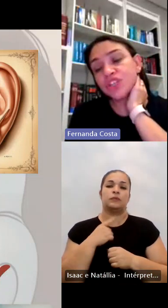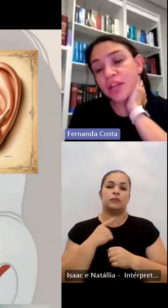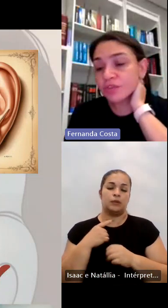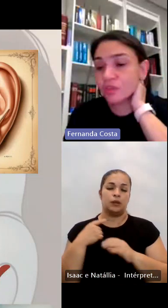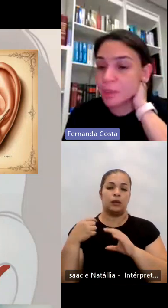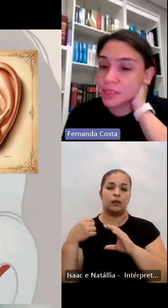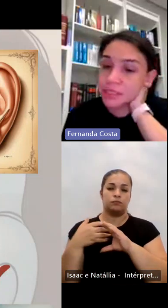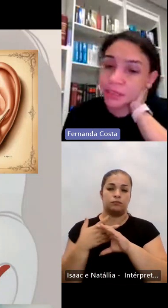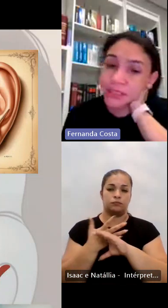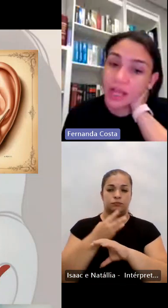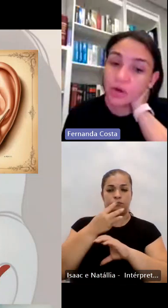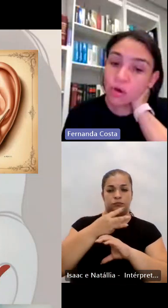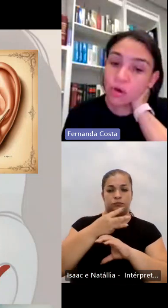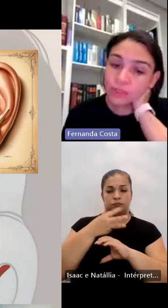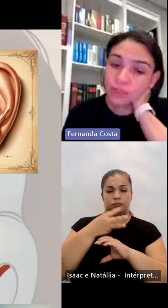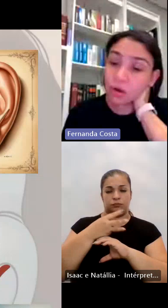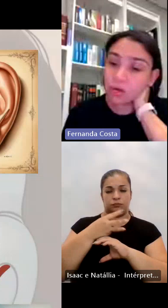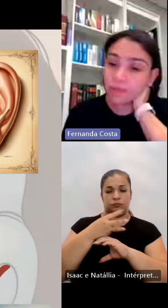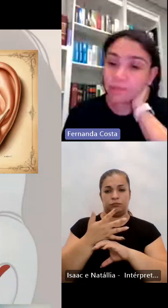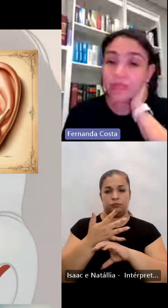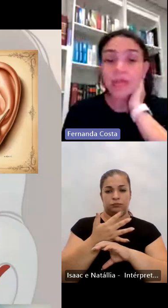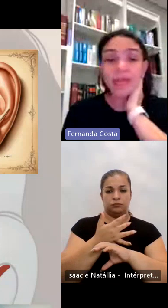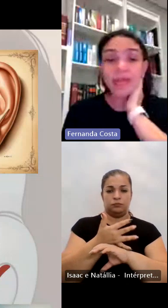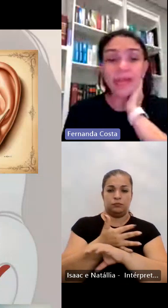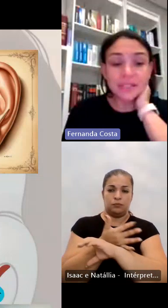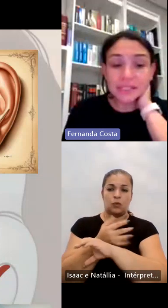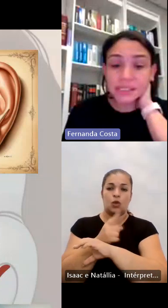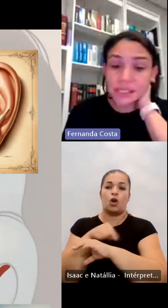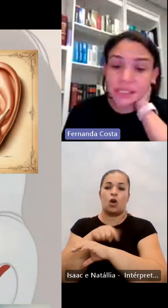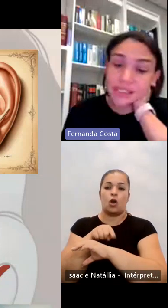e chega a informação até a cóclea.